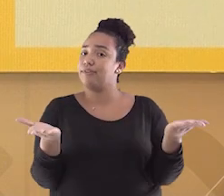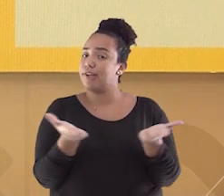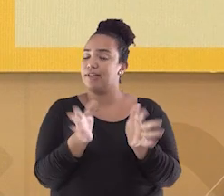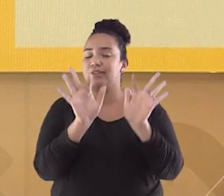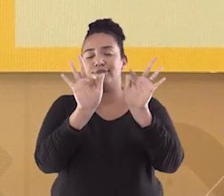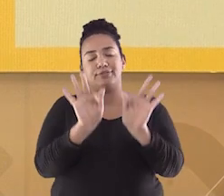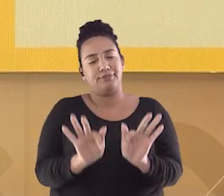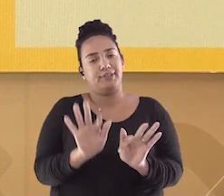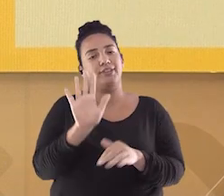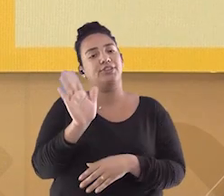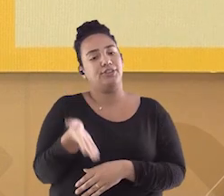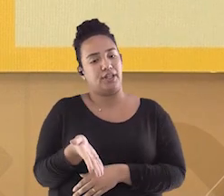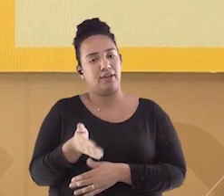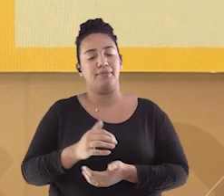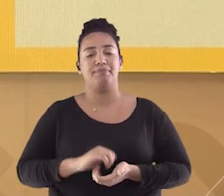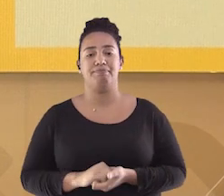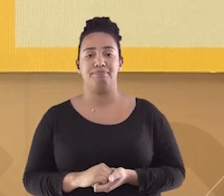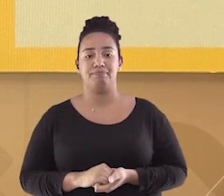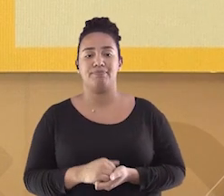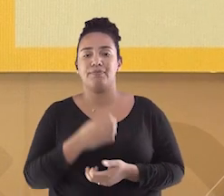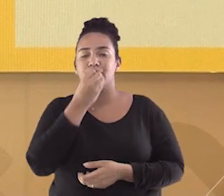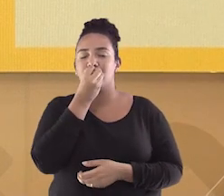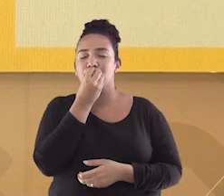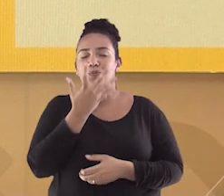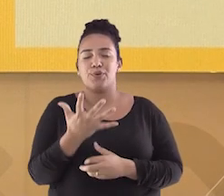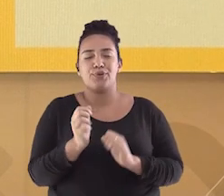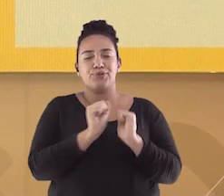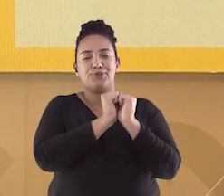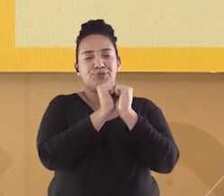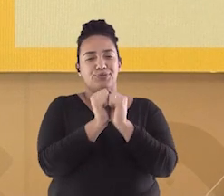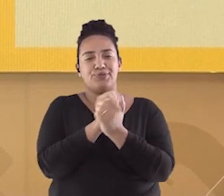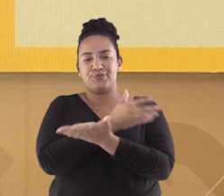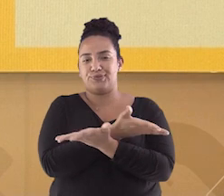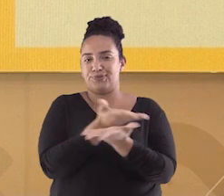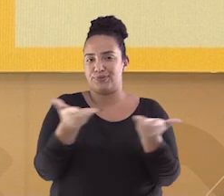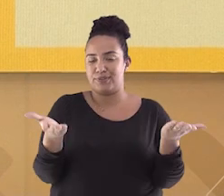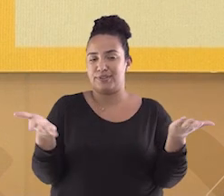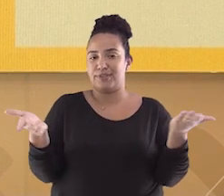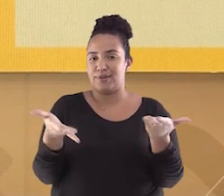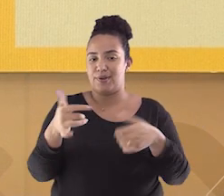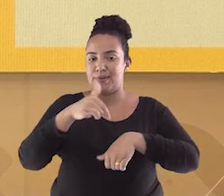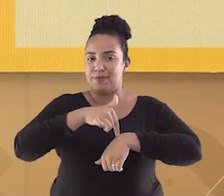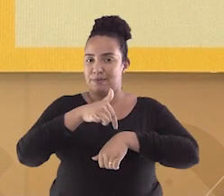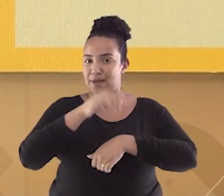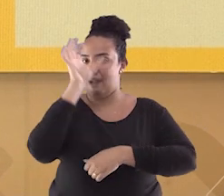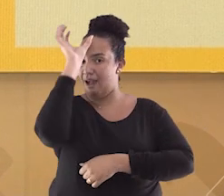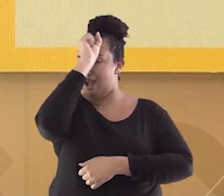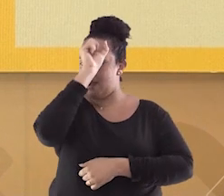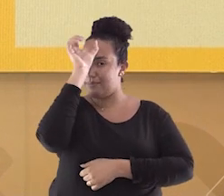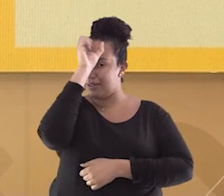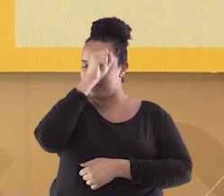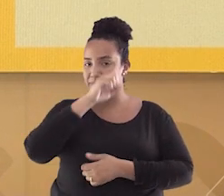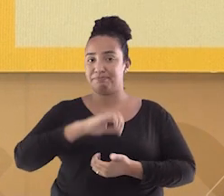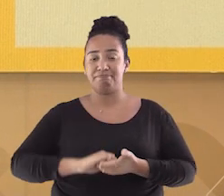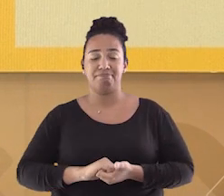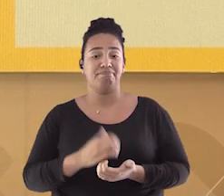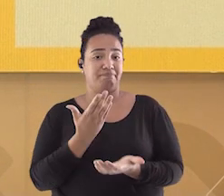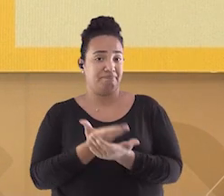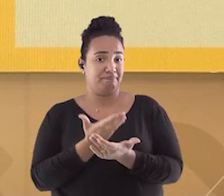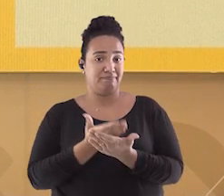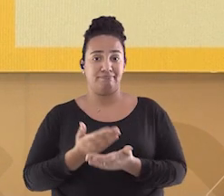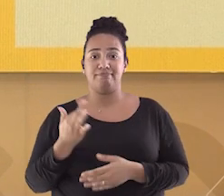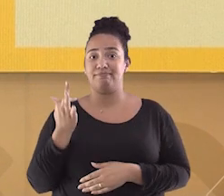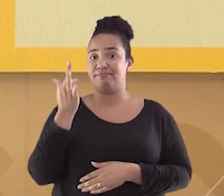Encontro já vai terminando por aqui. Foi muito bom estar nesse momento de aprendizado com você. Até